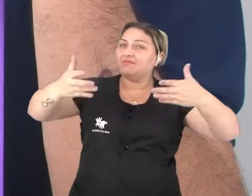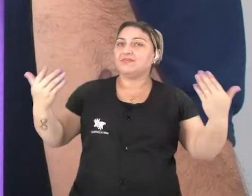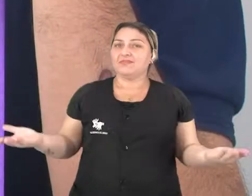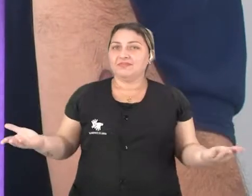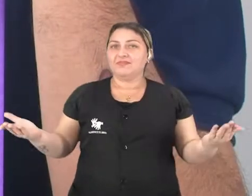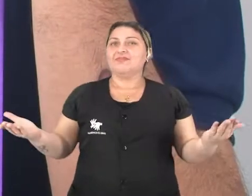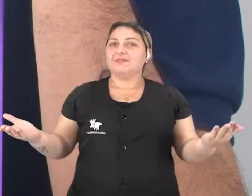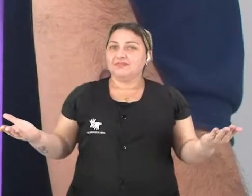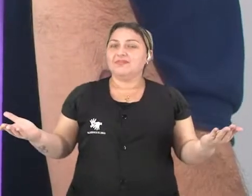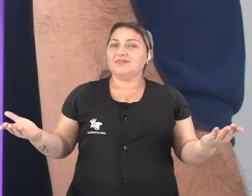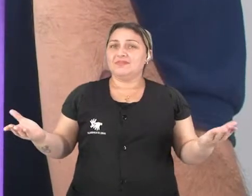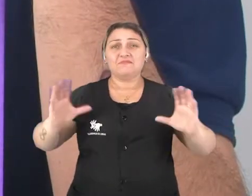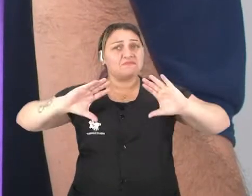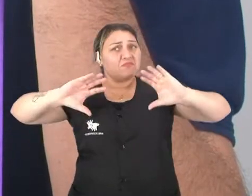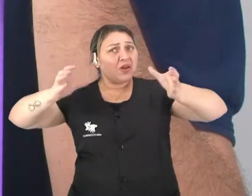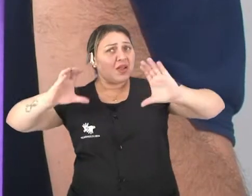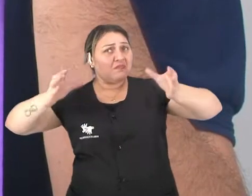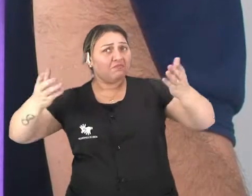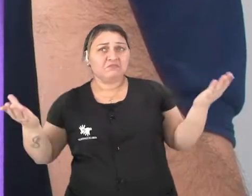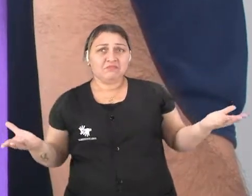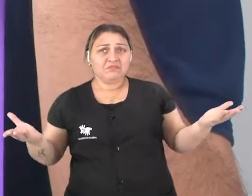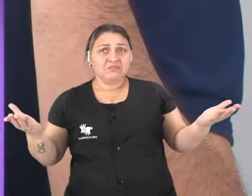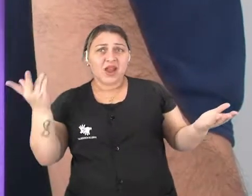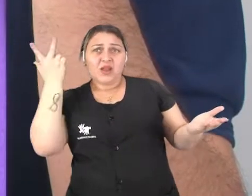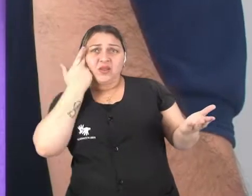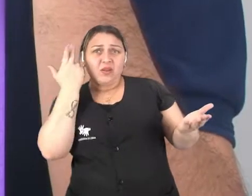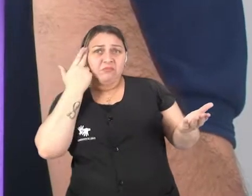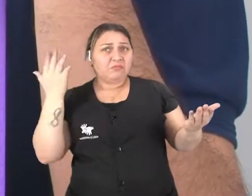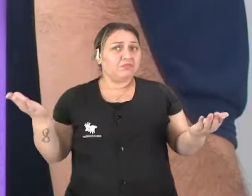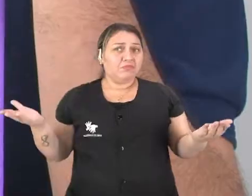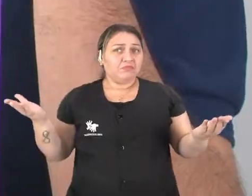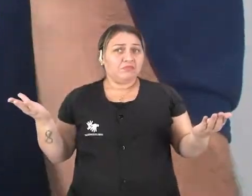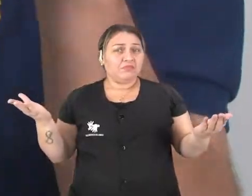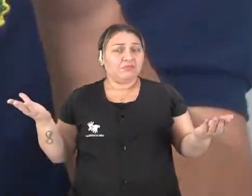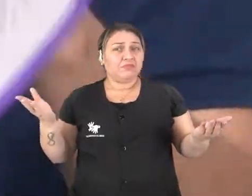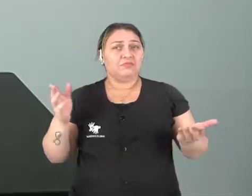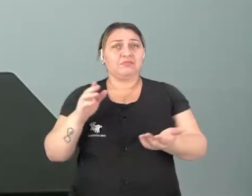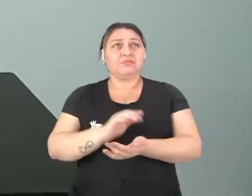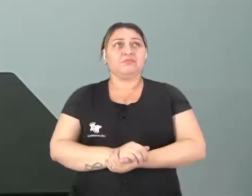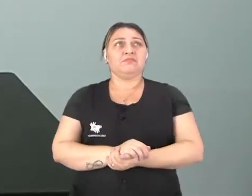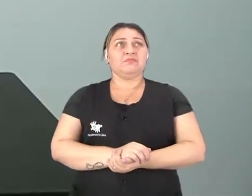Uma bola, bola. Uma bola mesmo.